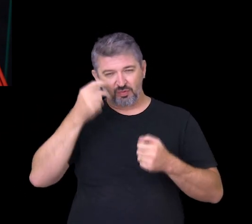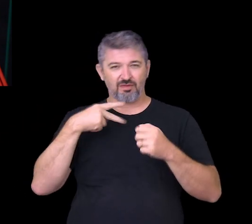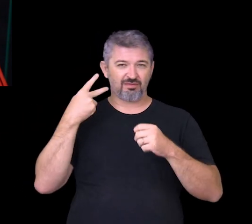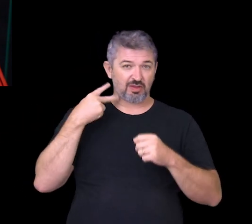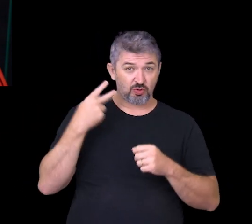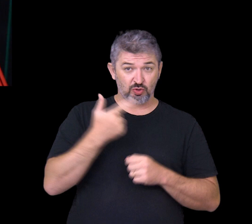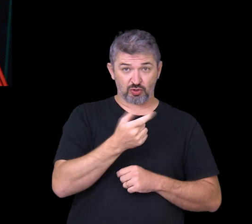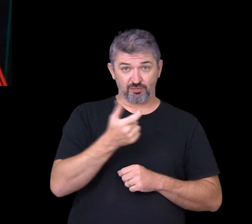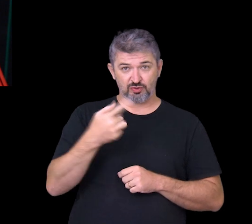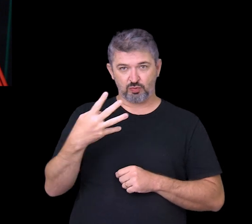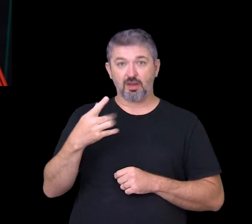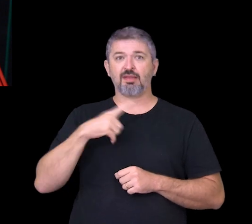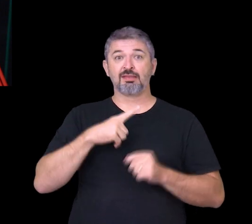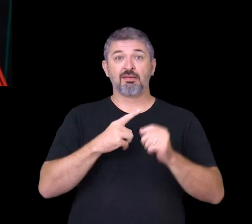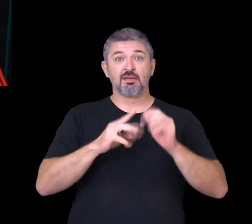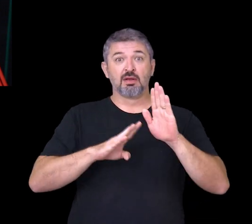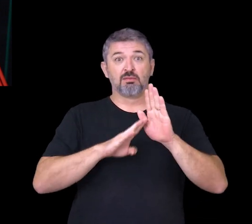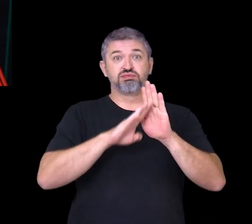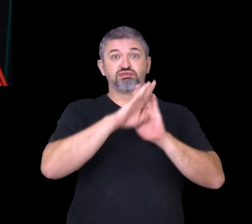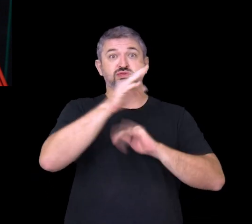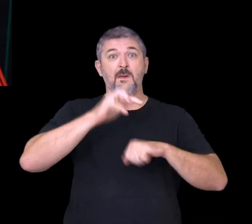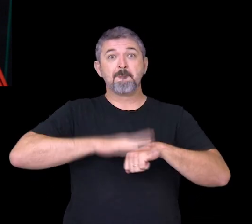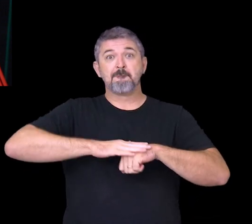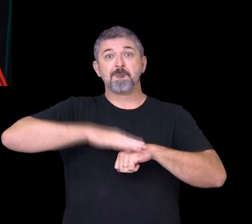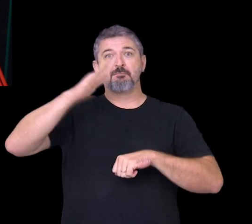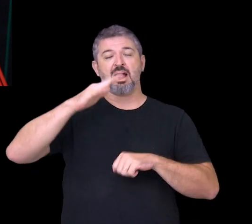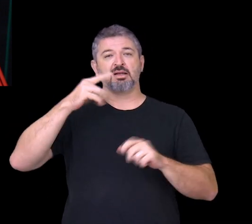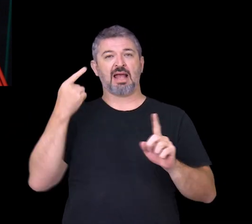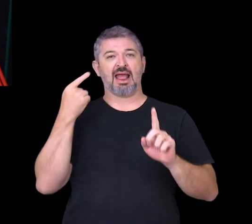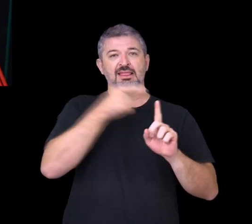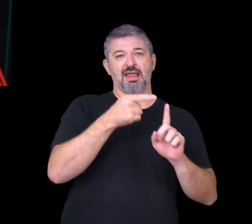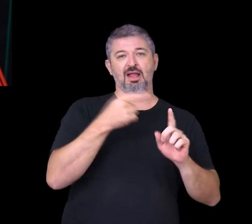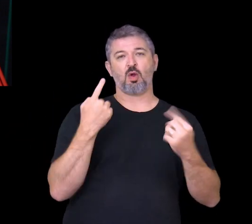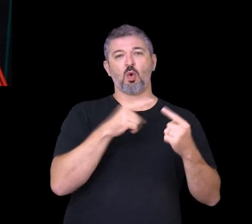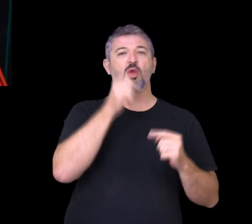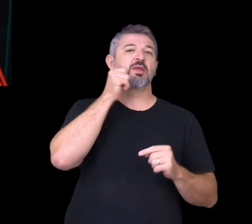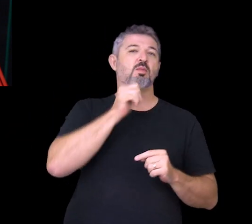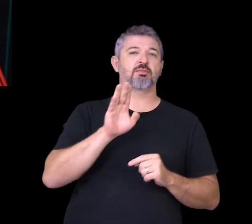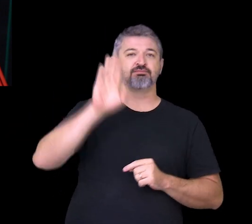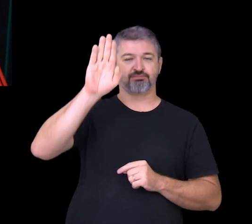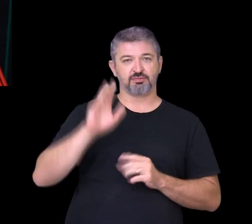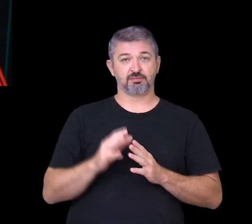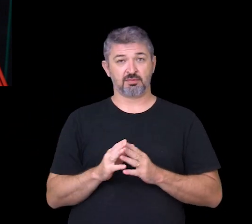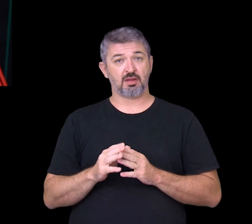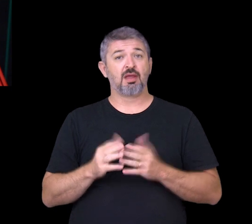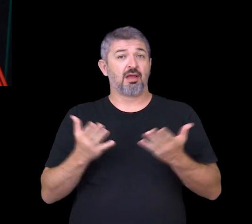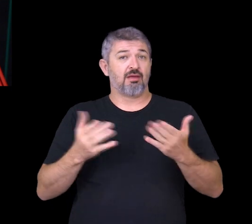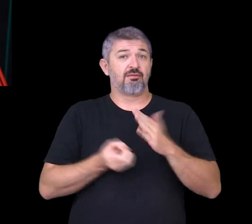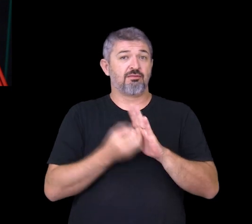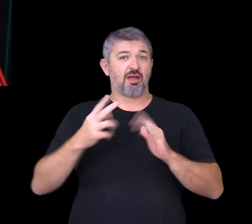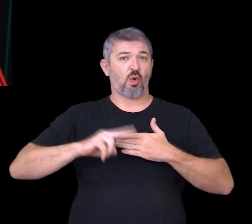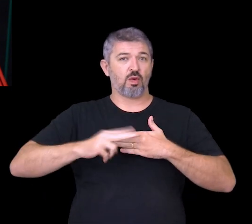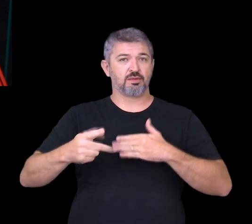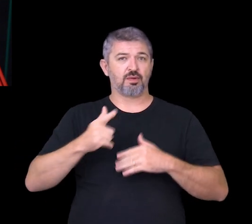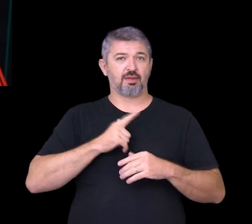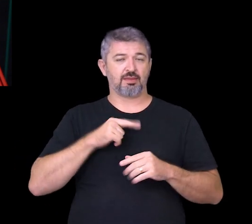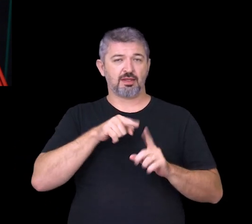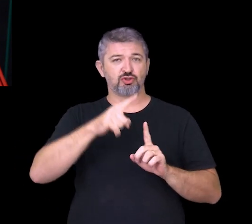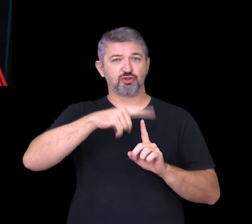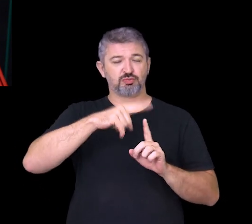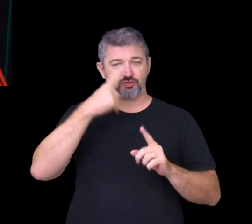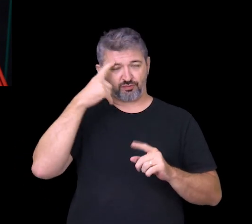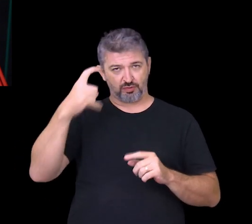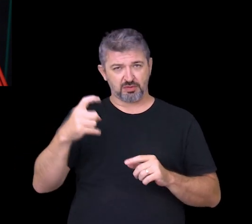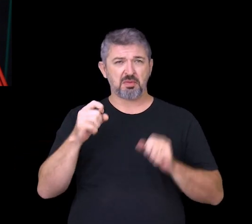2024, houve um aumento significativo de agressões a candidatas. Essas são algumas das consequências deste tipo de